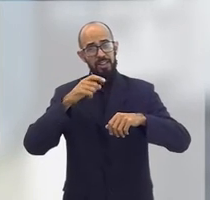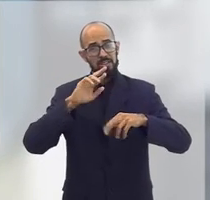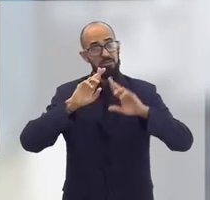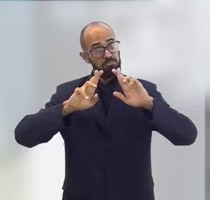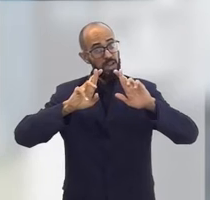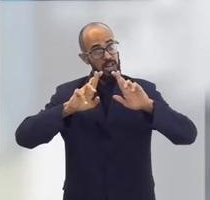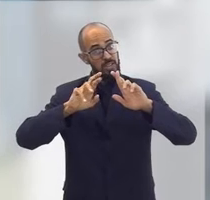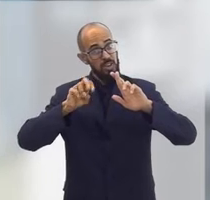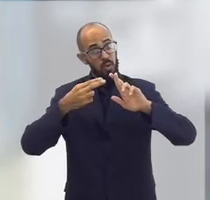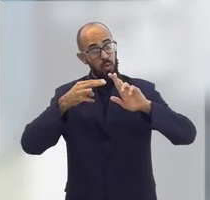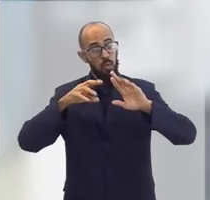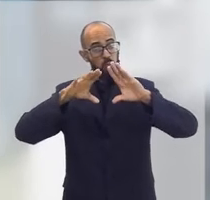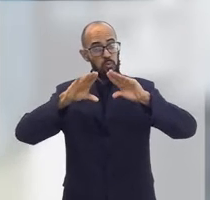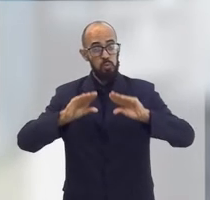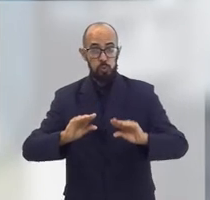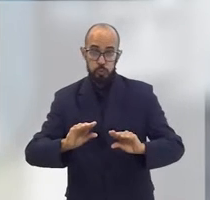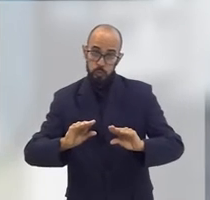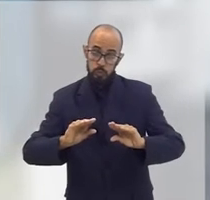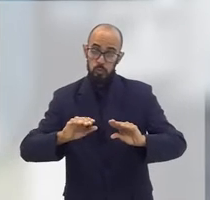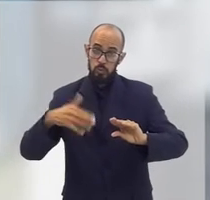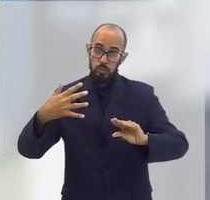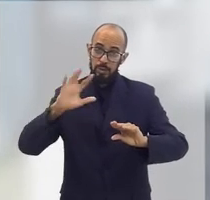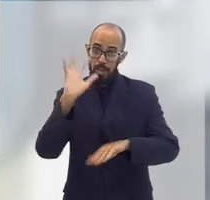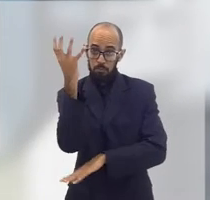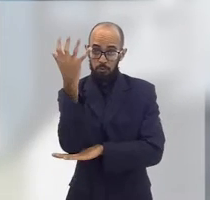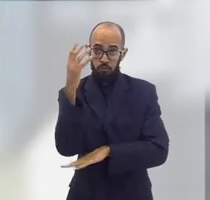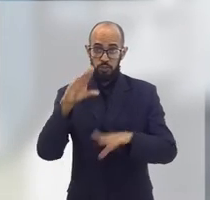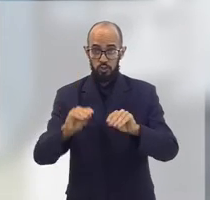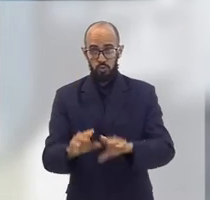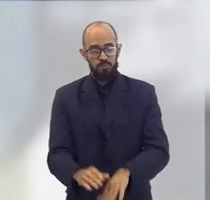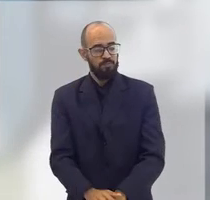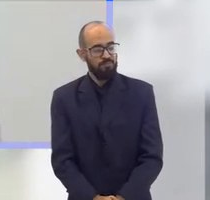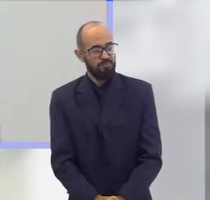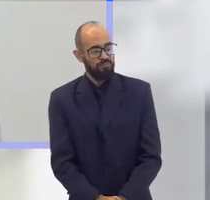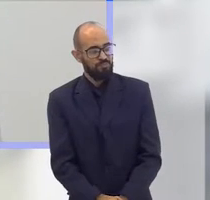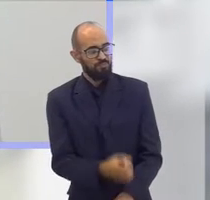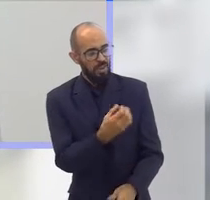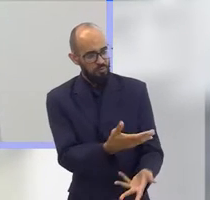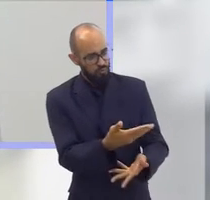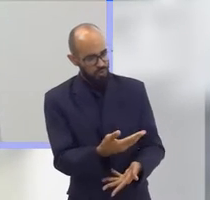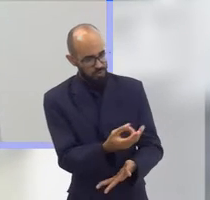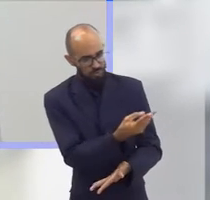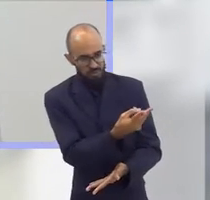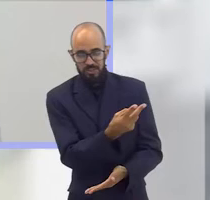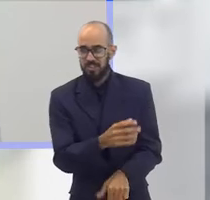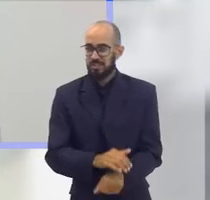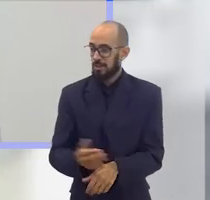muito forte pela frente? Pedro Marcos, sejam muito bem-vindos ao nosso programa.